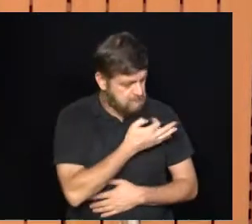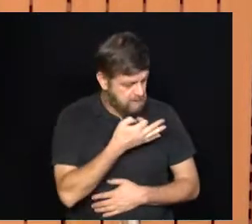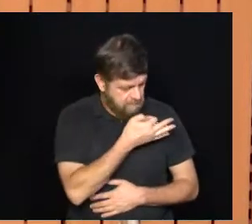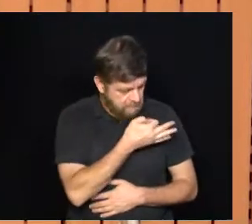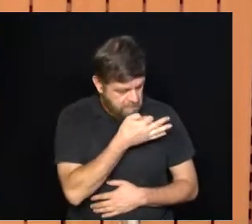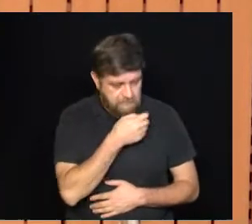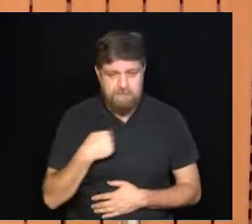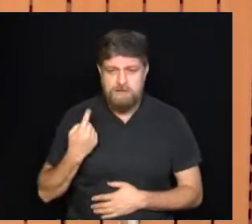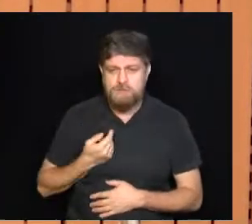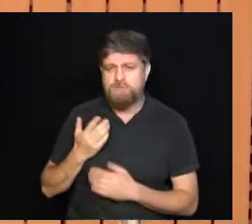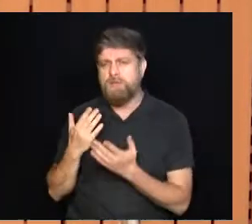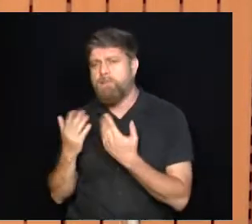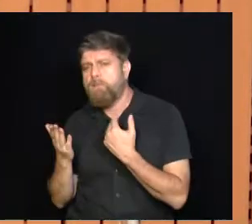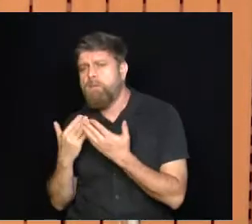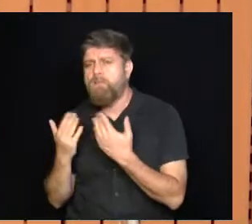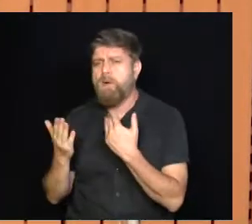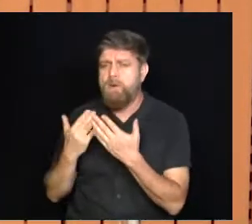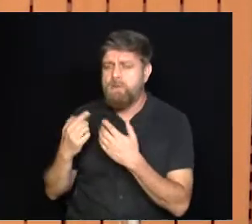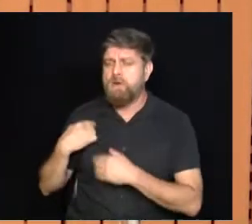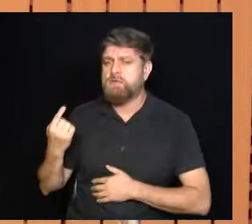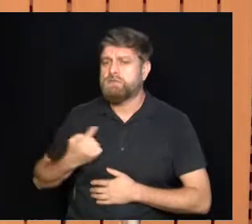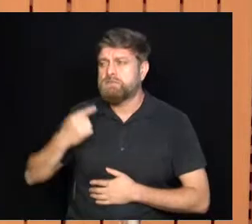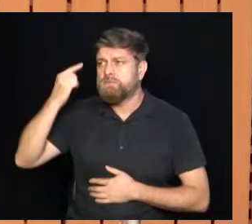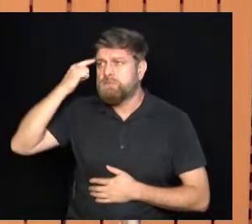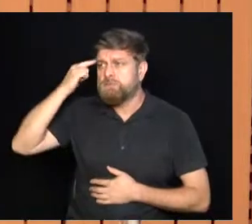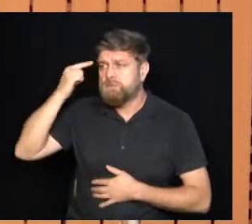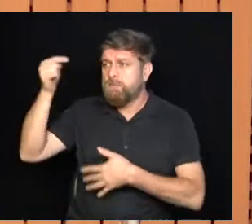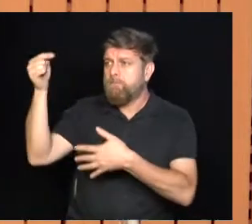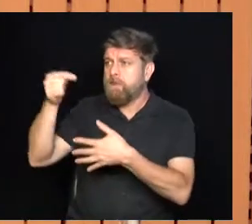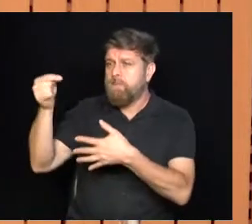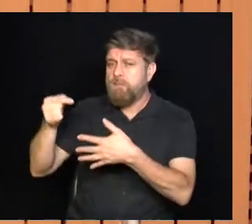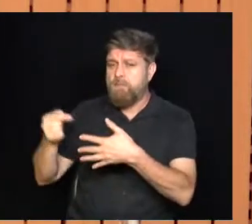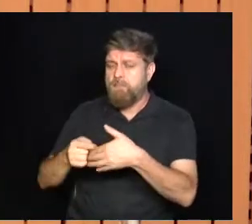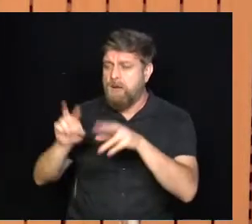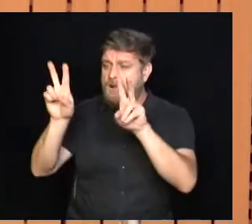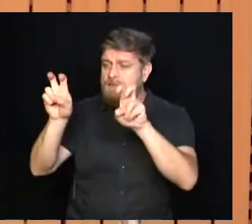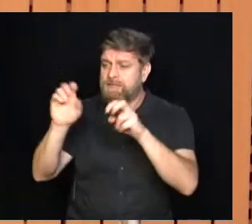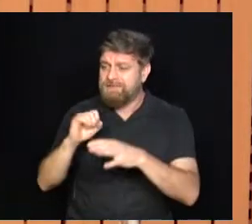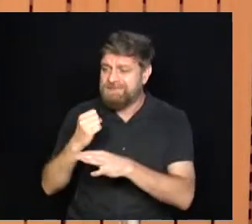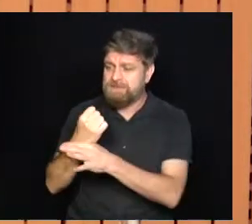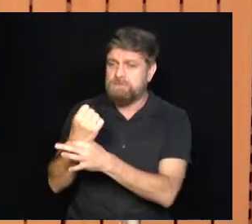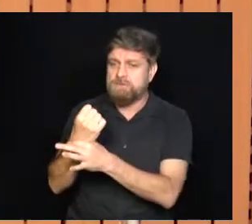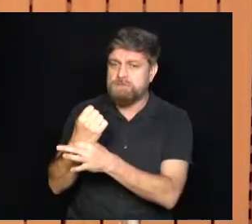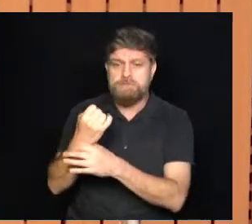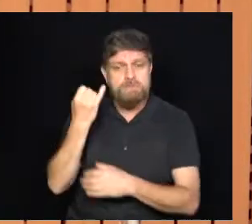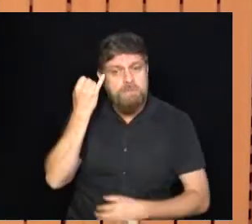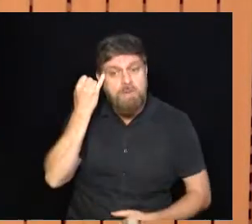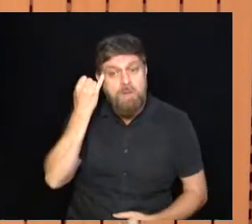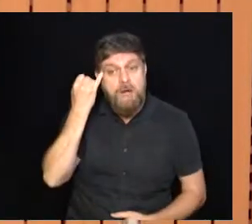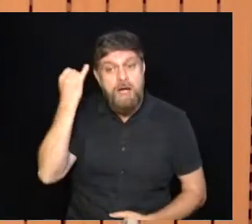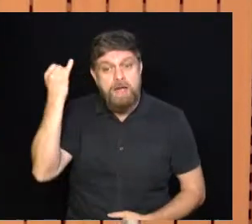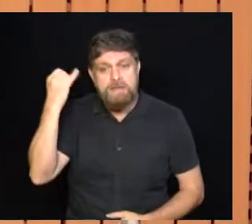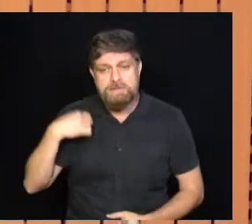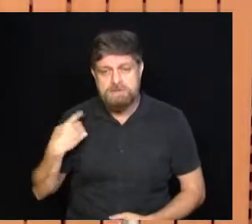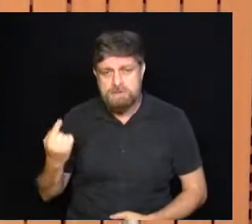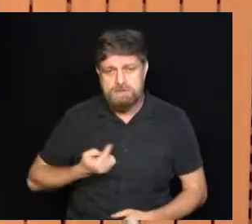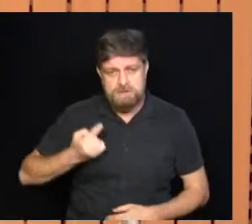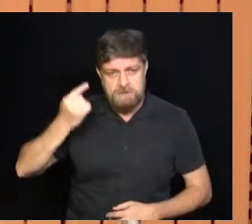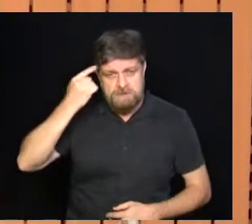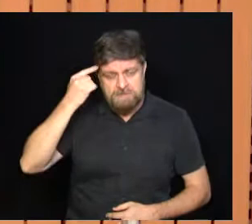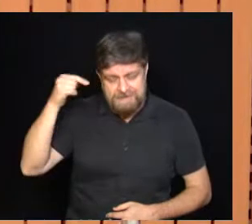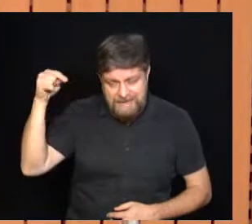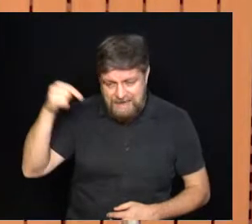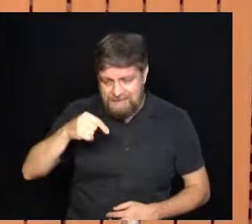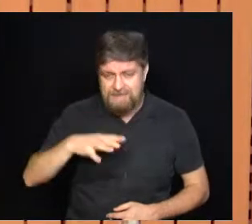gente comentou um pouquinho sobre alguns assuntos ligados à segurança e surgiu a ideia de falar sobre a rede de proteção à